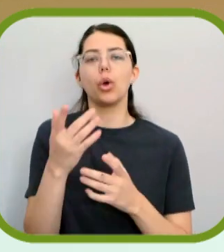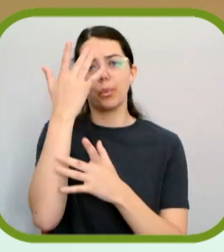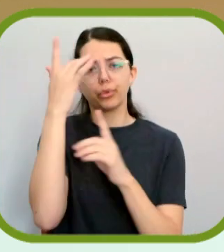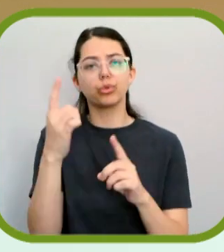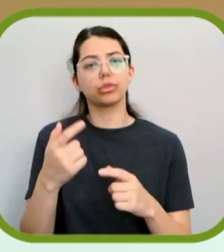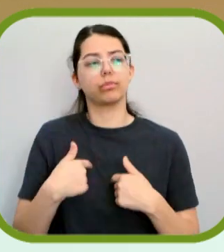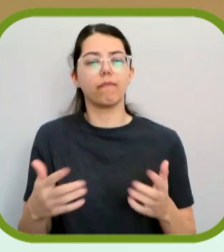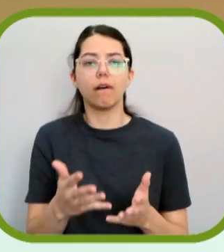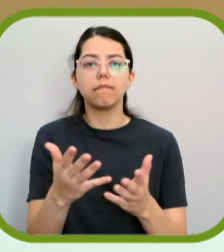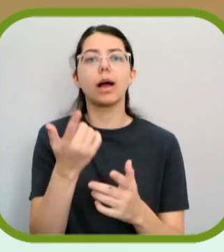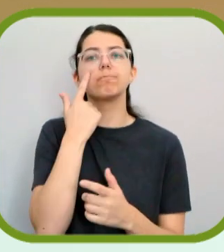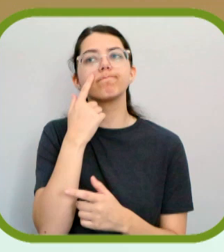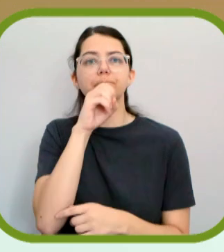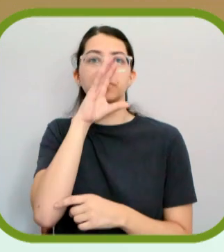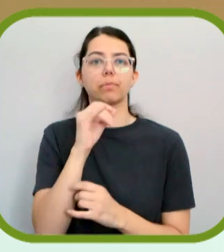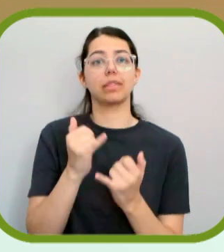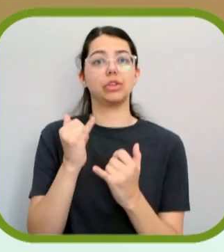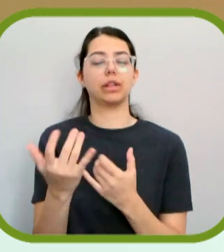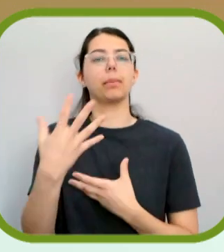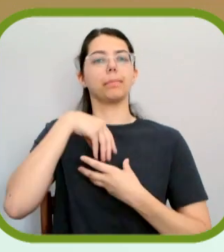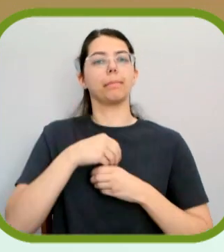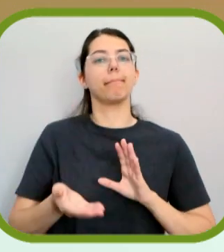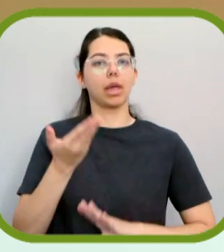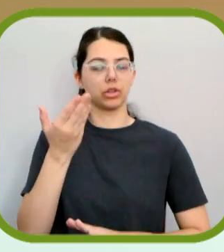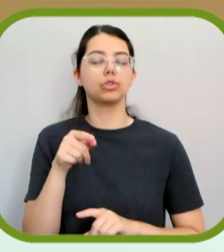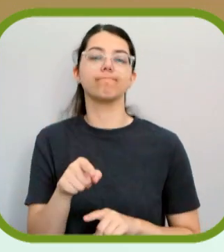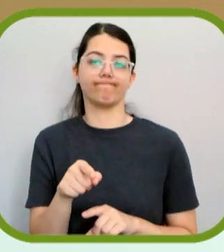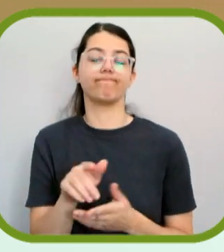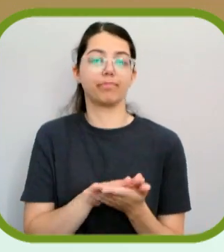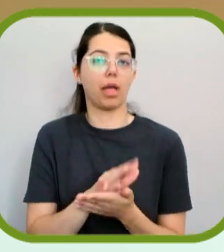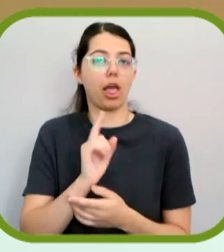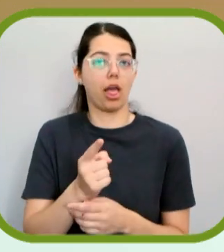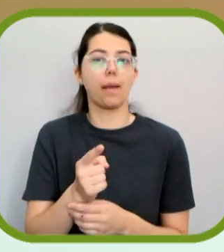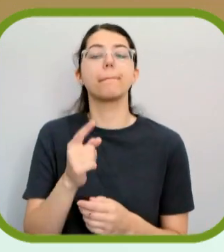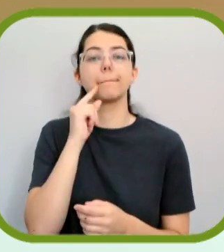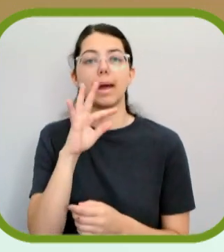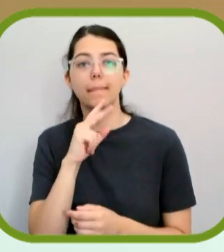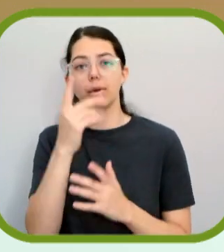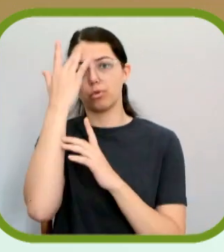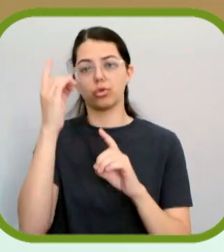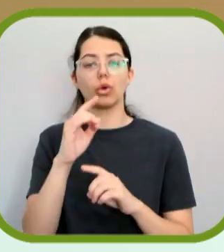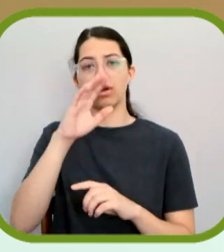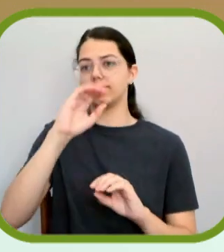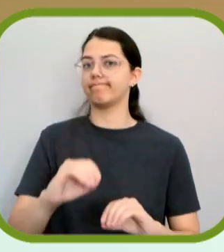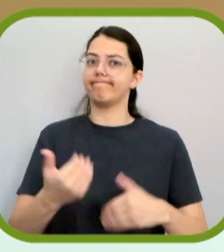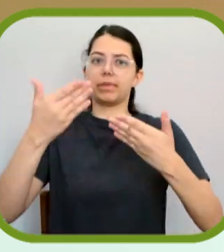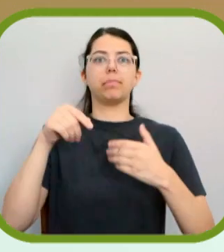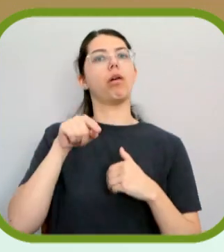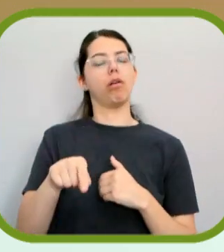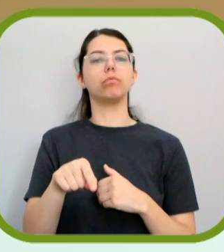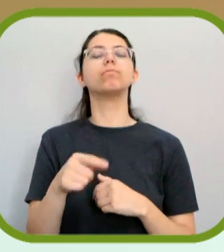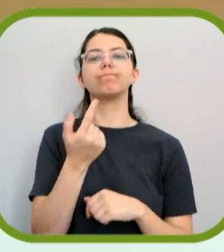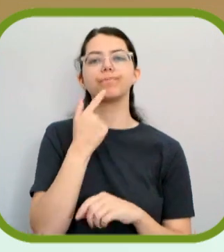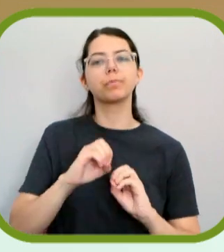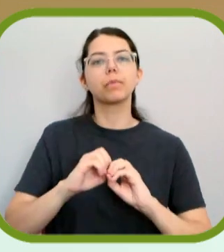e privadas, de começar a ter, os próprios professores começarem a ter literacia, mais literacia digital, porque parte um bocadinho por aí. Pais e professores têm que ser os de primeira